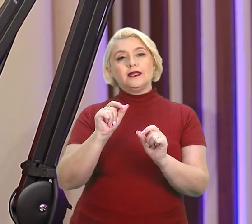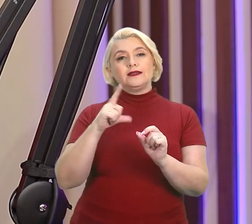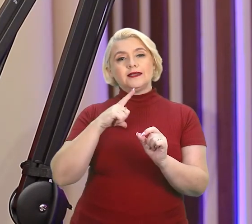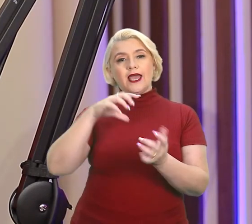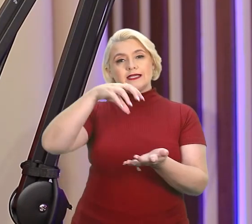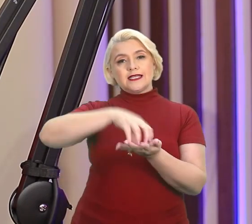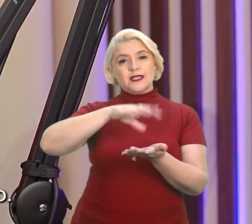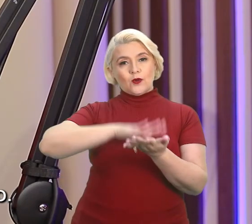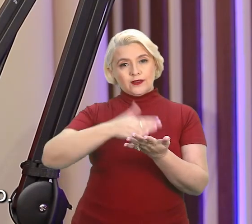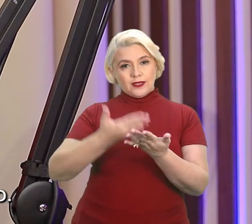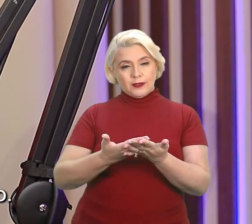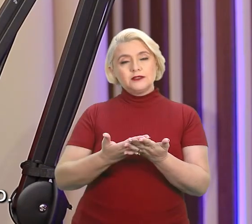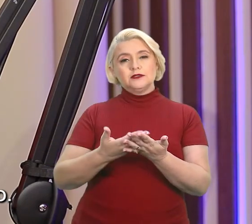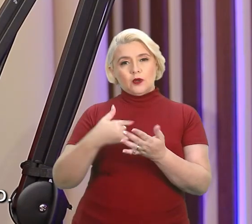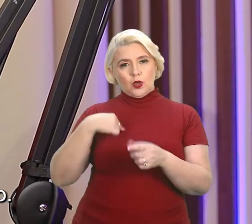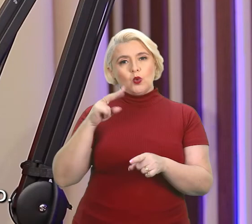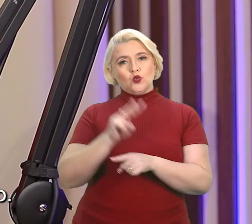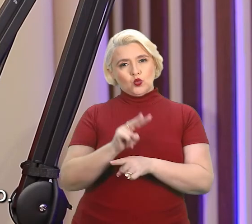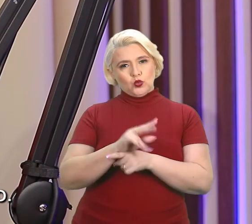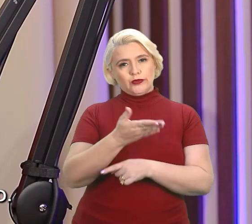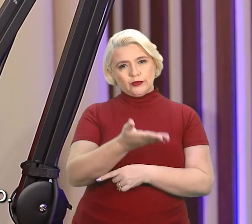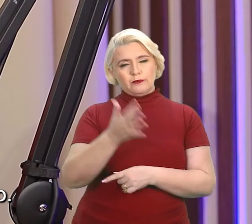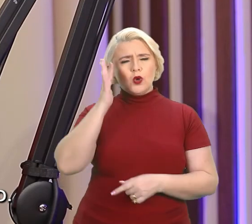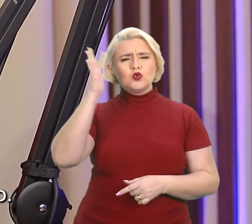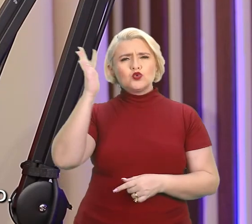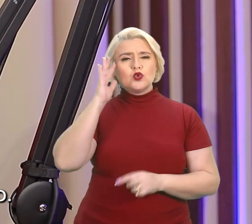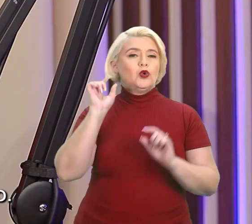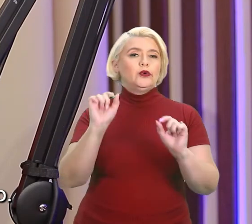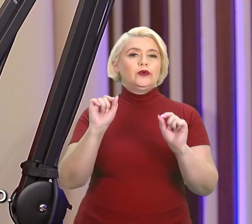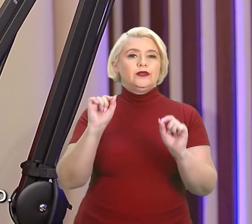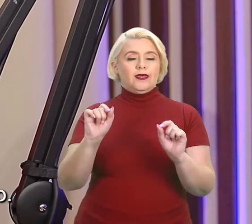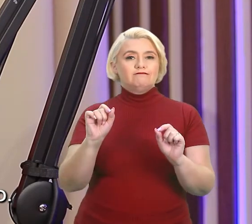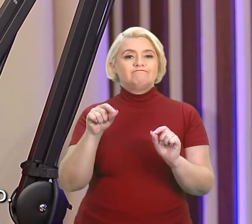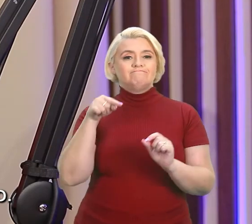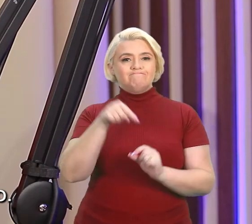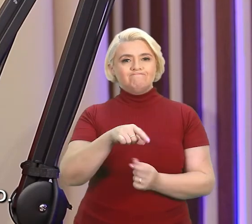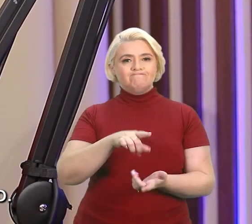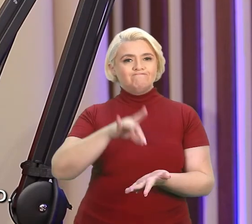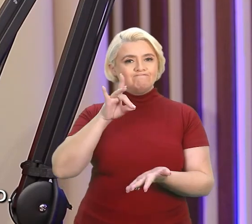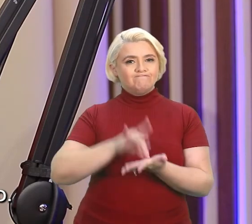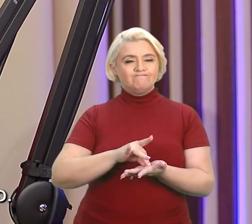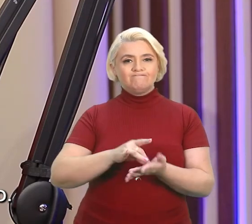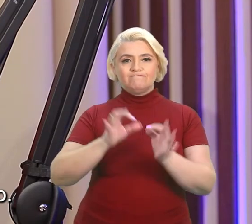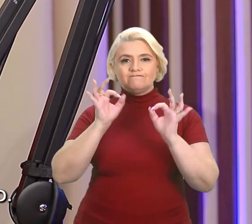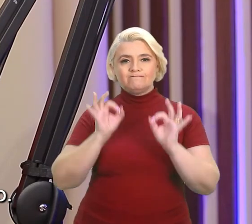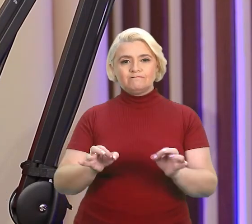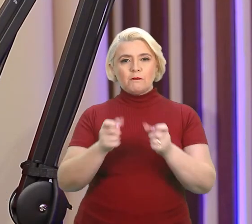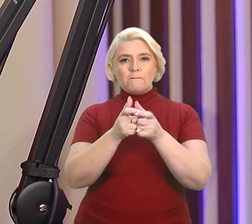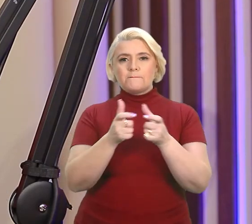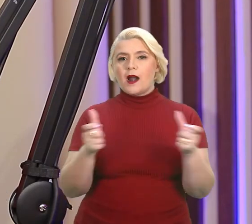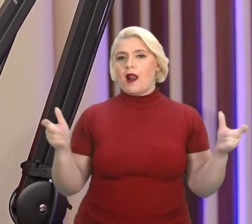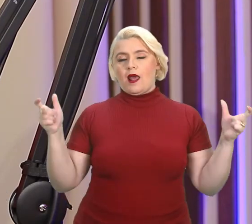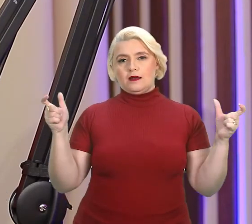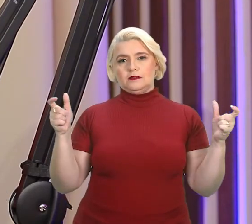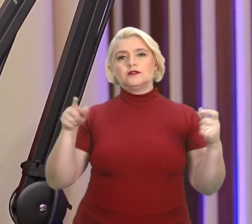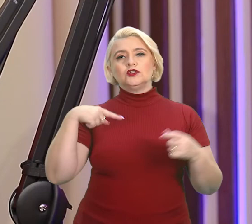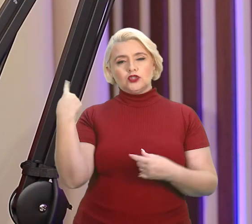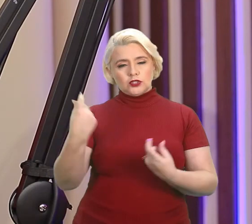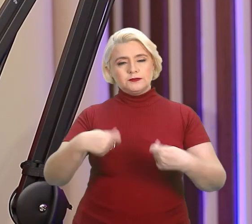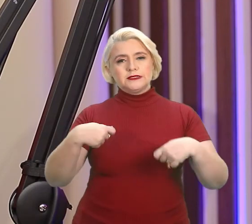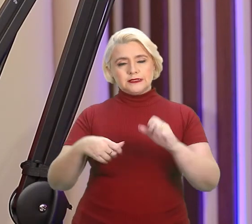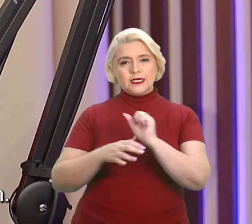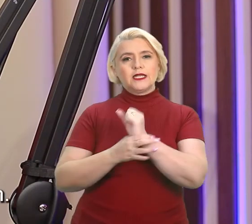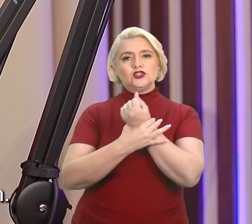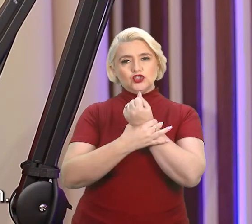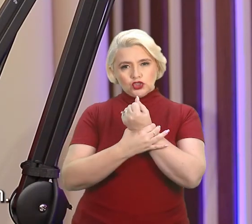de interpretação, né? Então, o meu sonho é que isso seja expandido. Então, a gente precisa mesmo